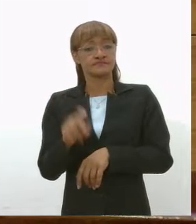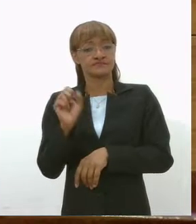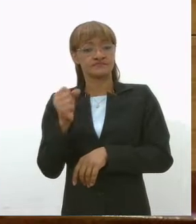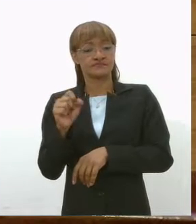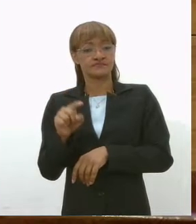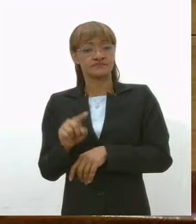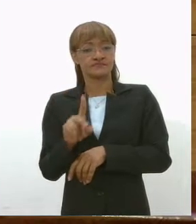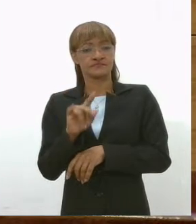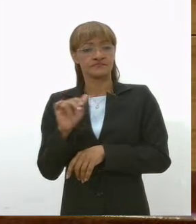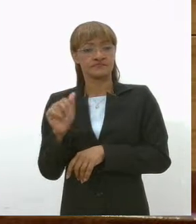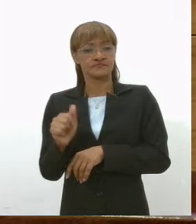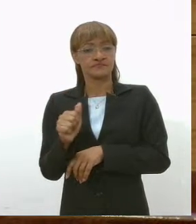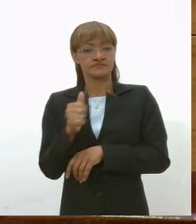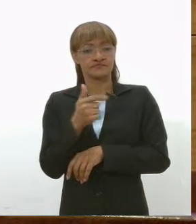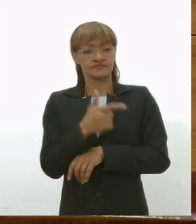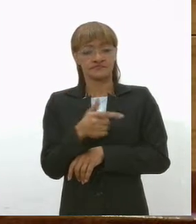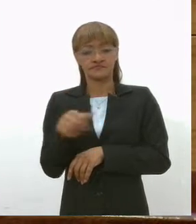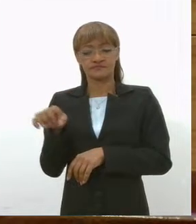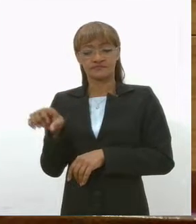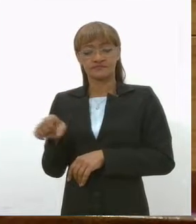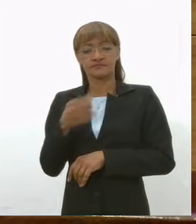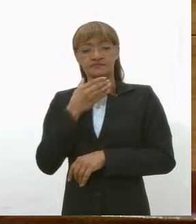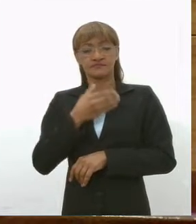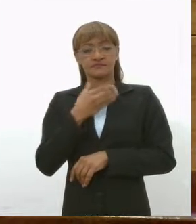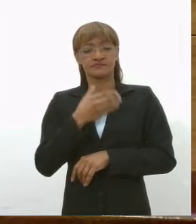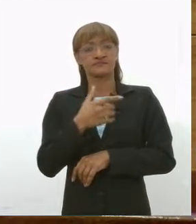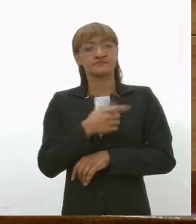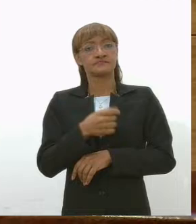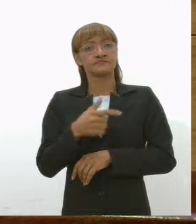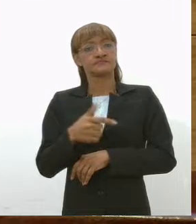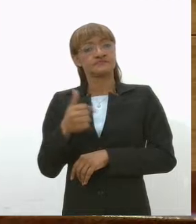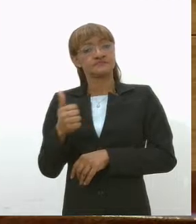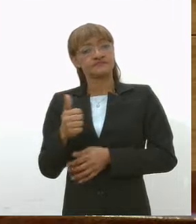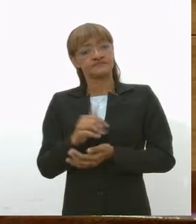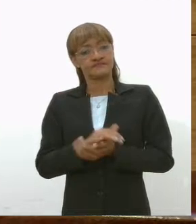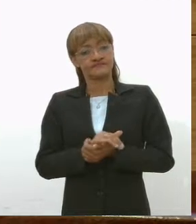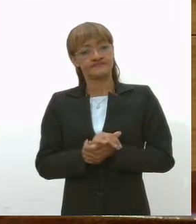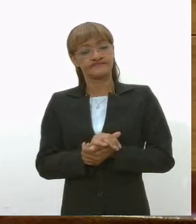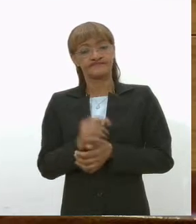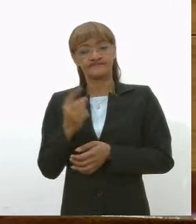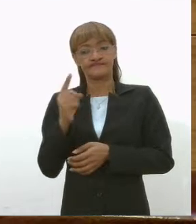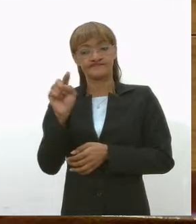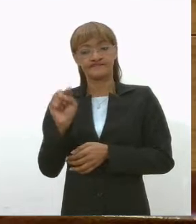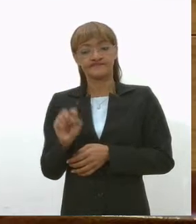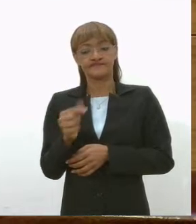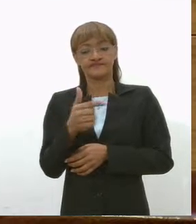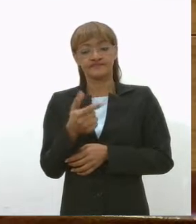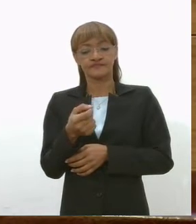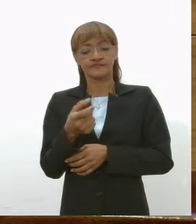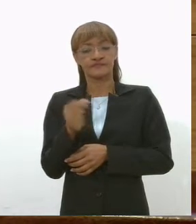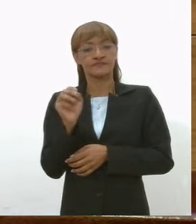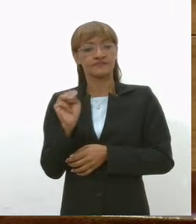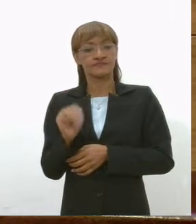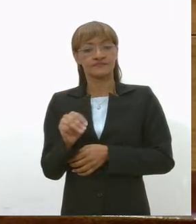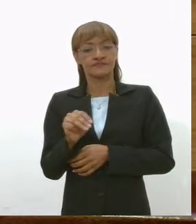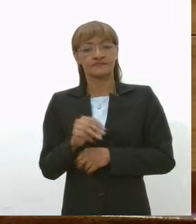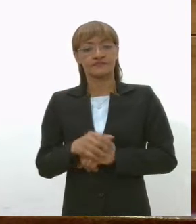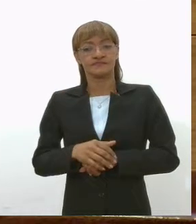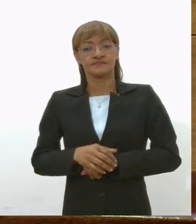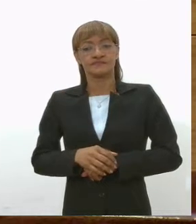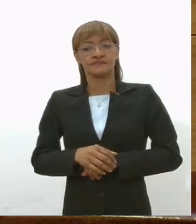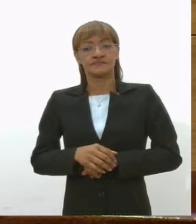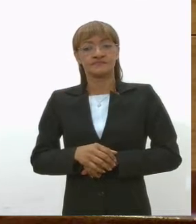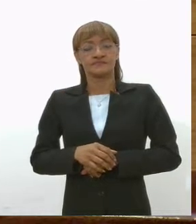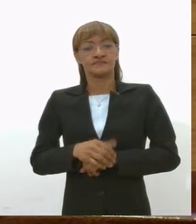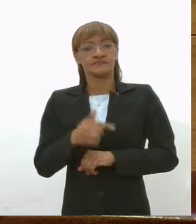no dia 29 de dezembro de 2021, às 13 horas e 20 minutos, segundo período